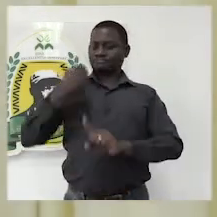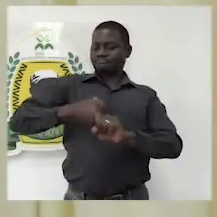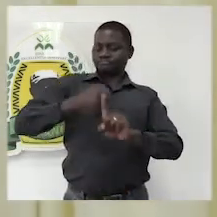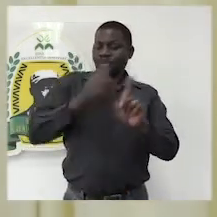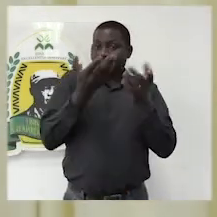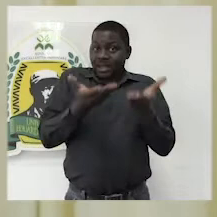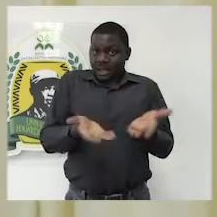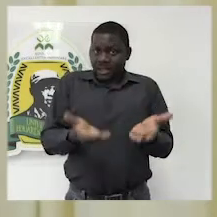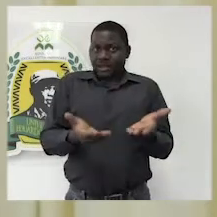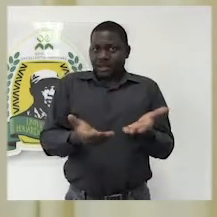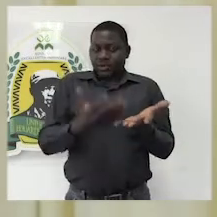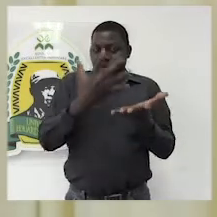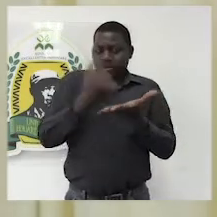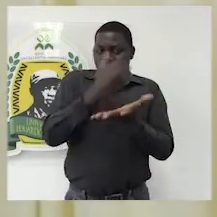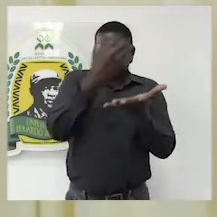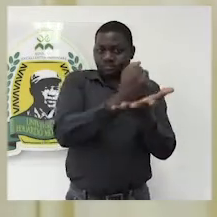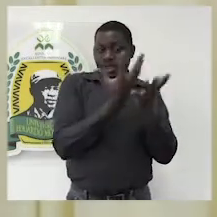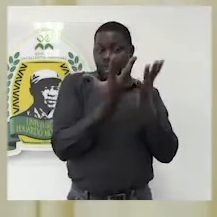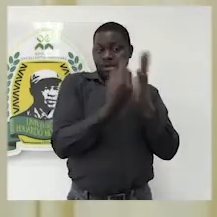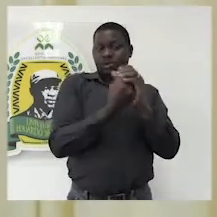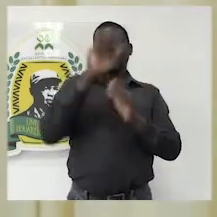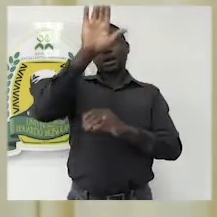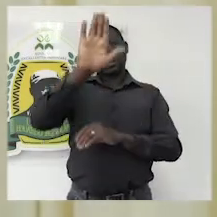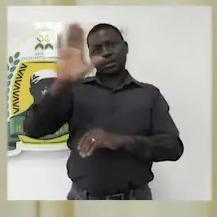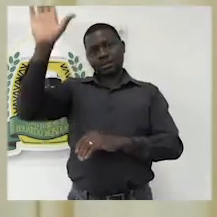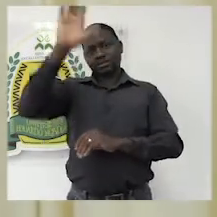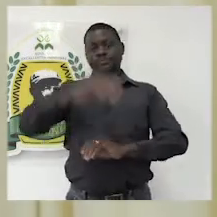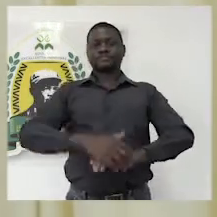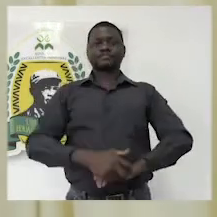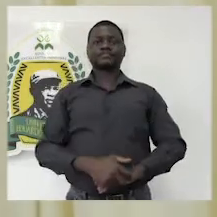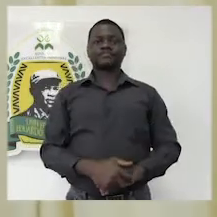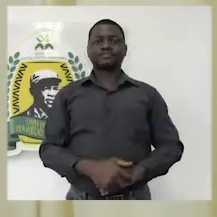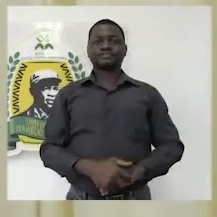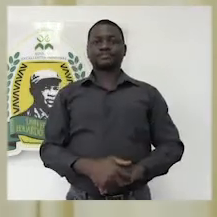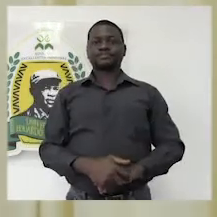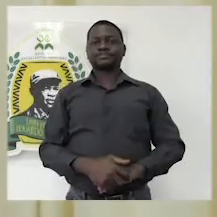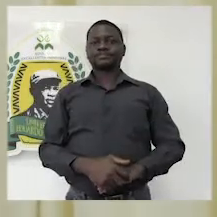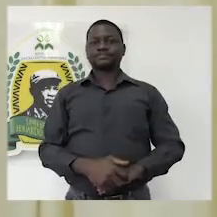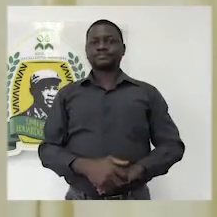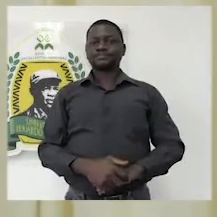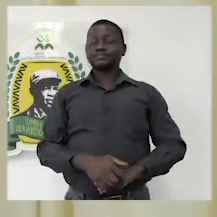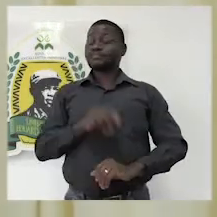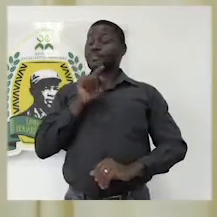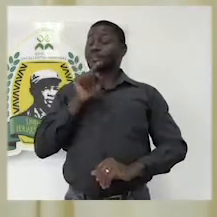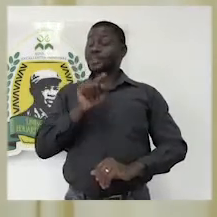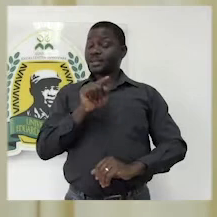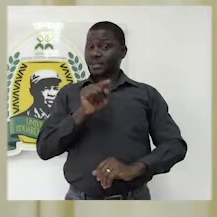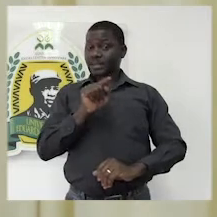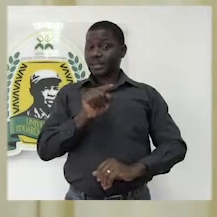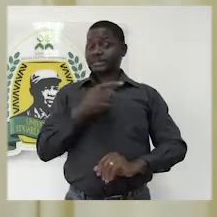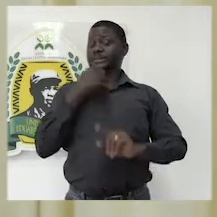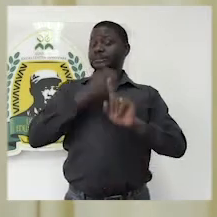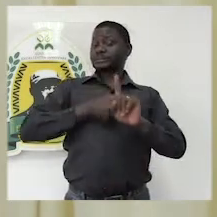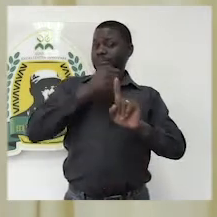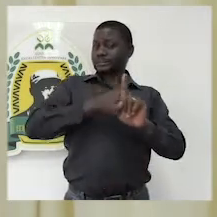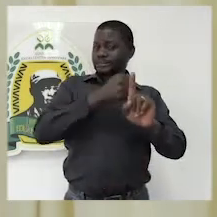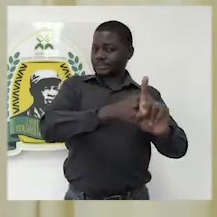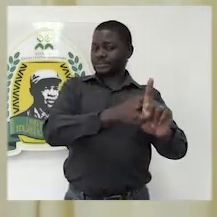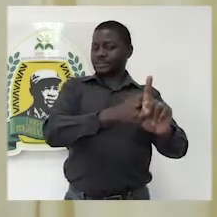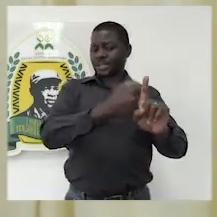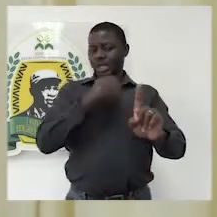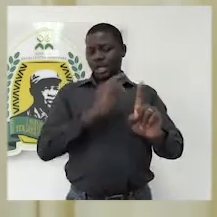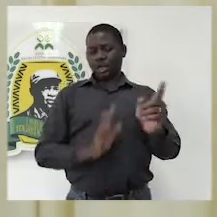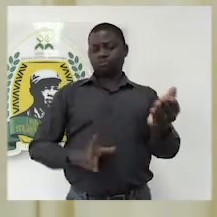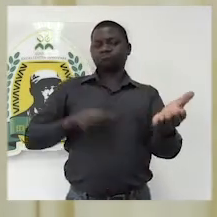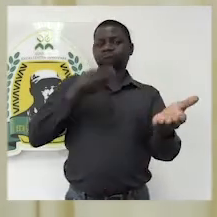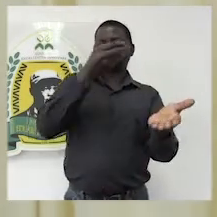atualidade passam pela consolidação da unidade nacional. Esse é o desafio que eu